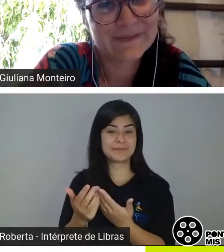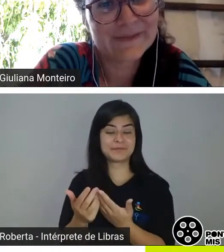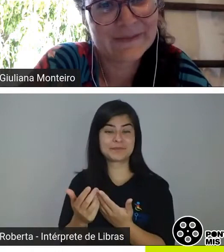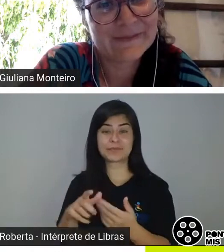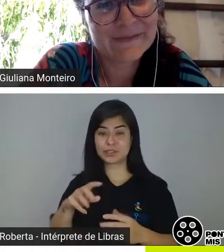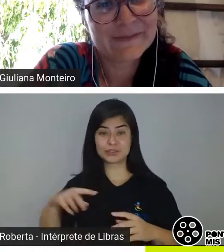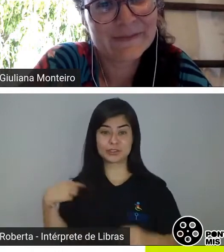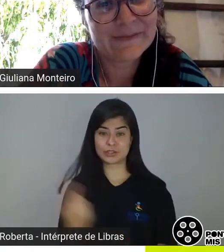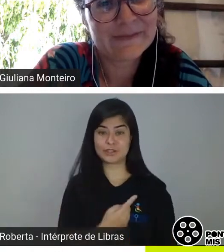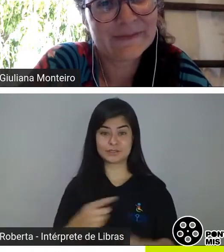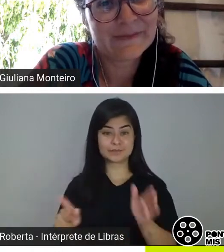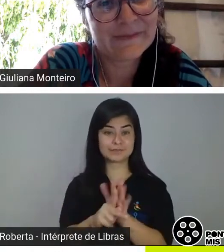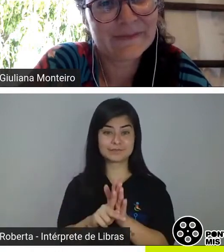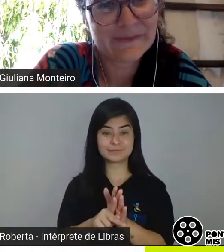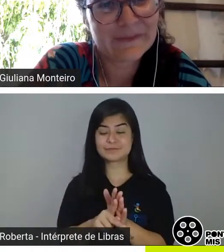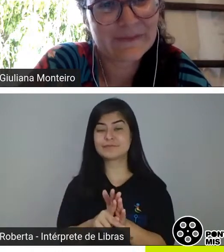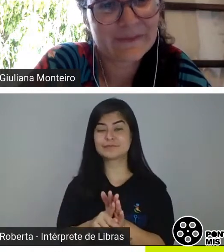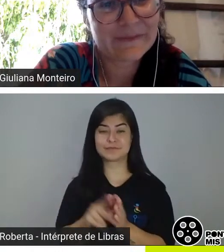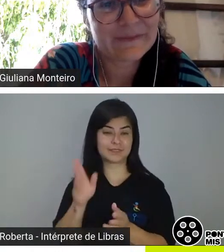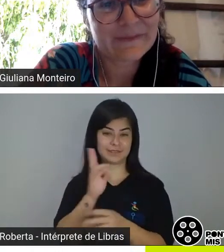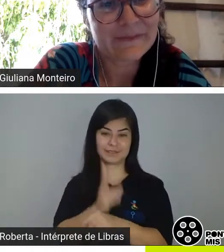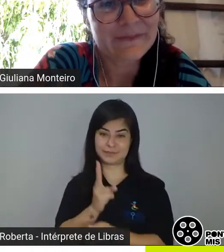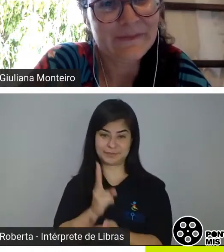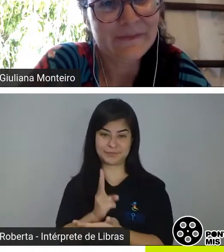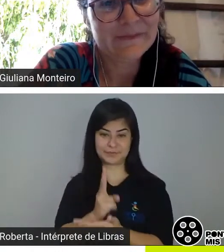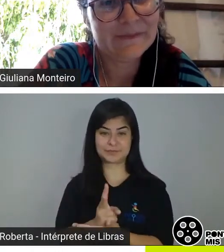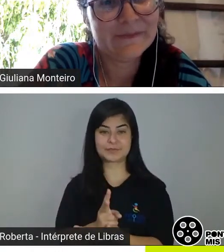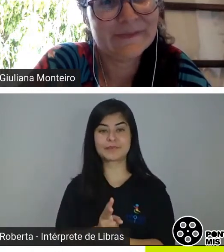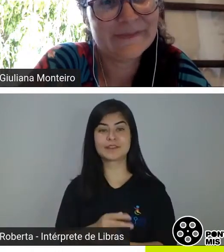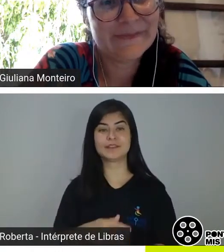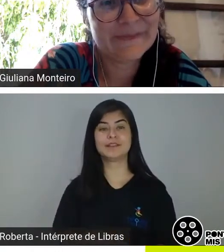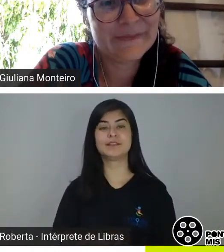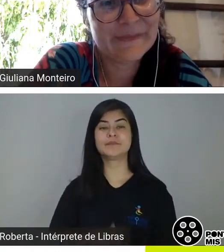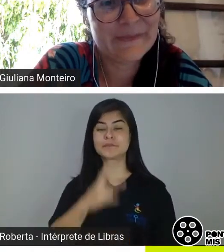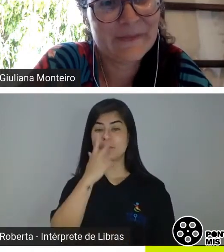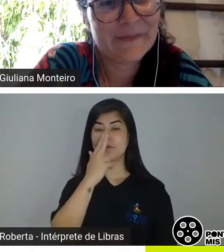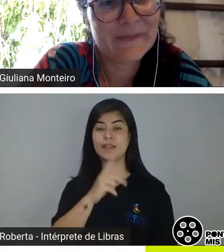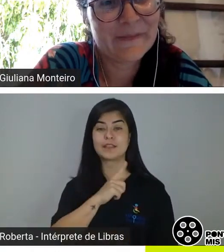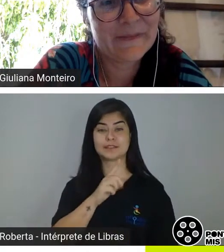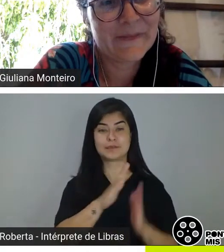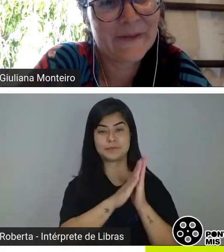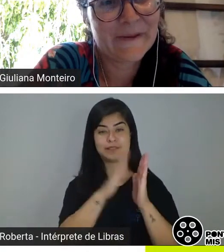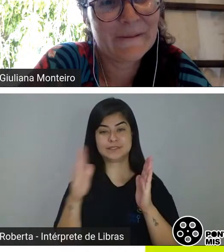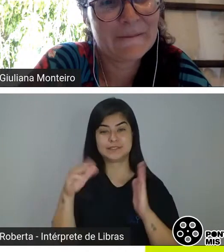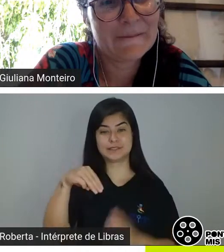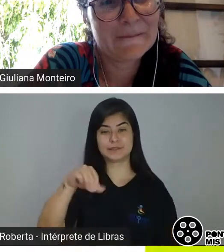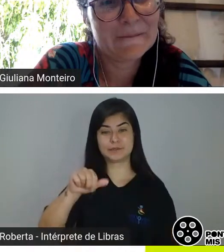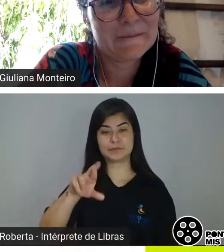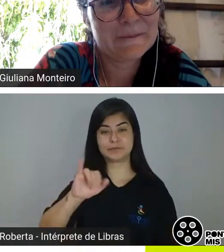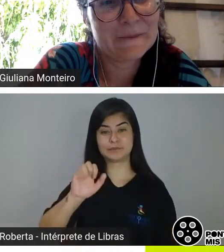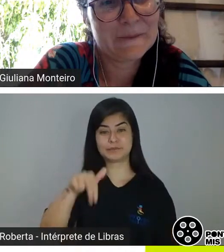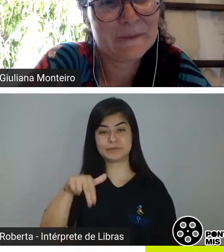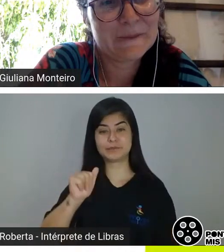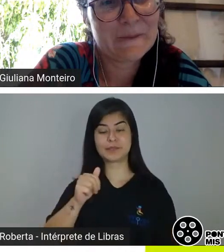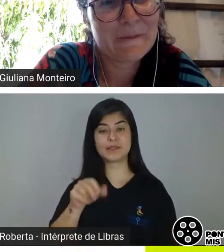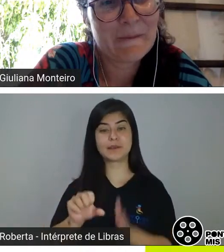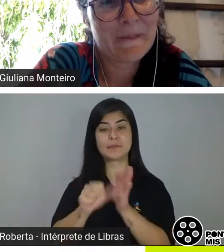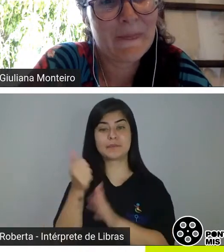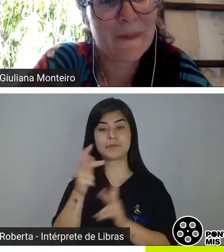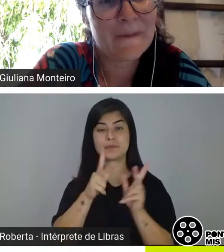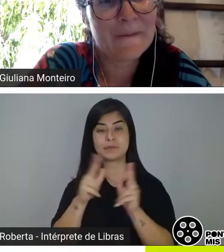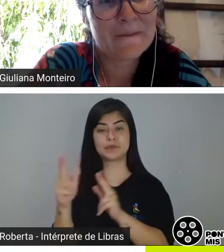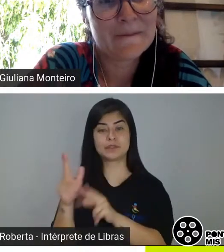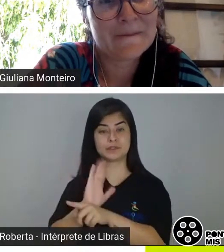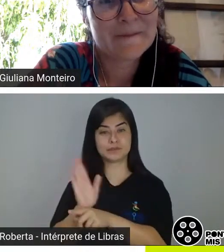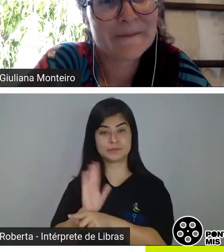rindo de nós estamos rindo de nós o tempo inteiro. Né? A gente tem uma cena que a Marina, quando eles terminam de ver a primeira montagem do filme, que a Marina diz